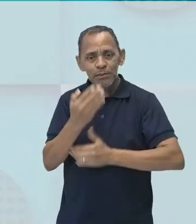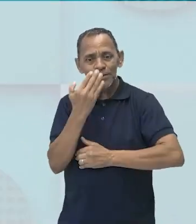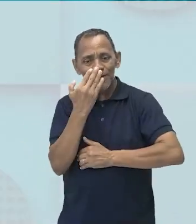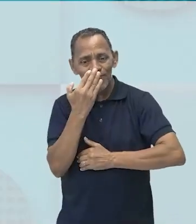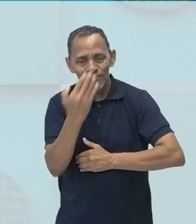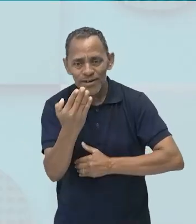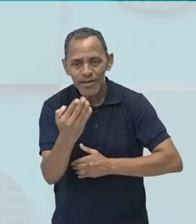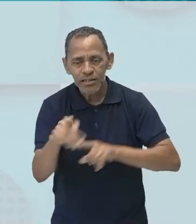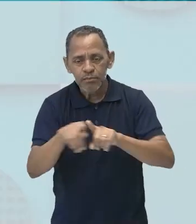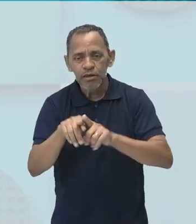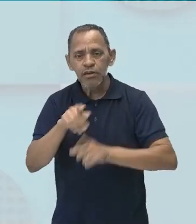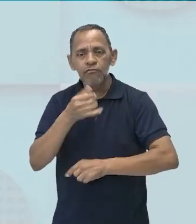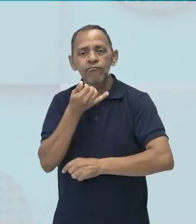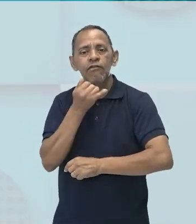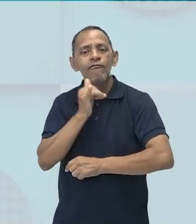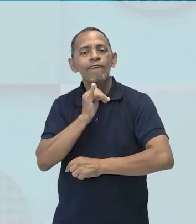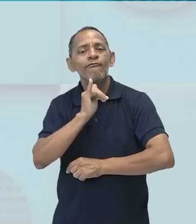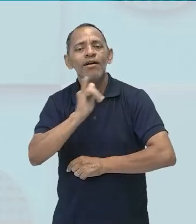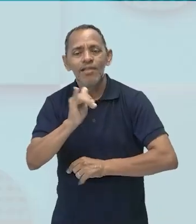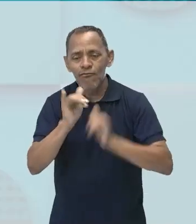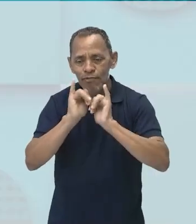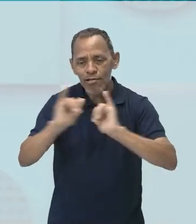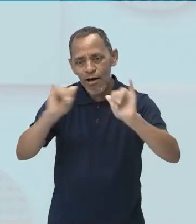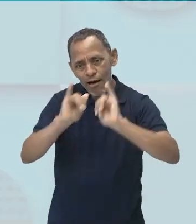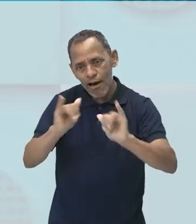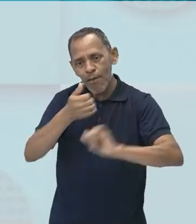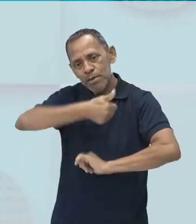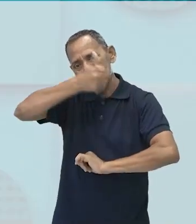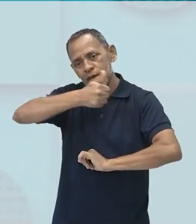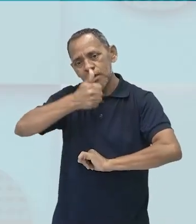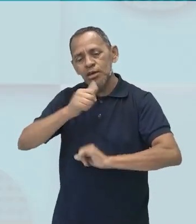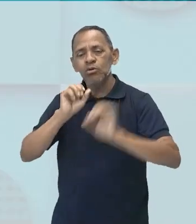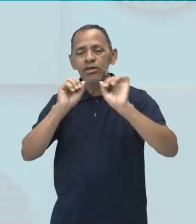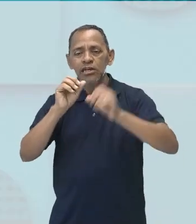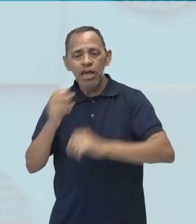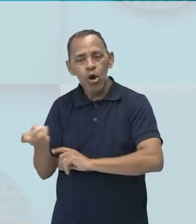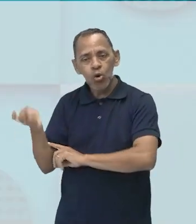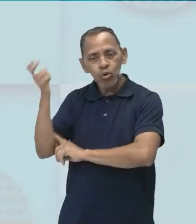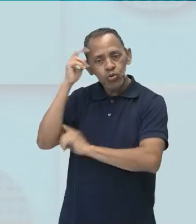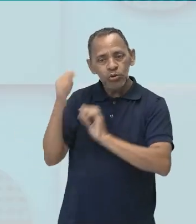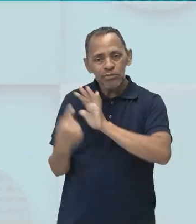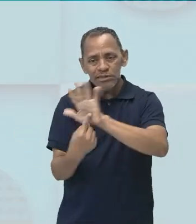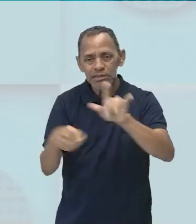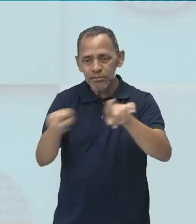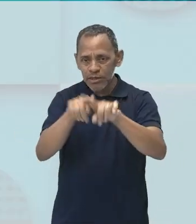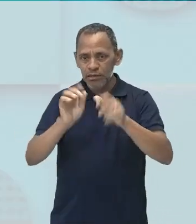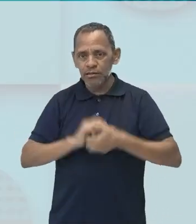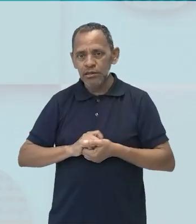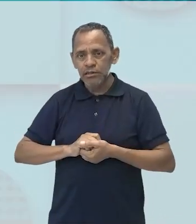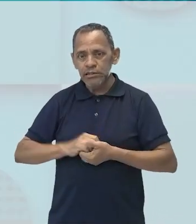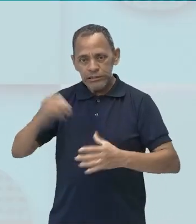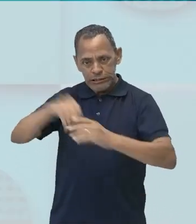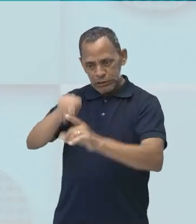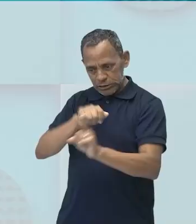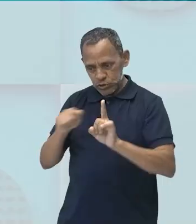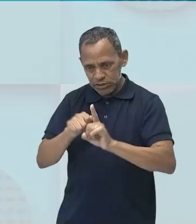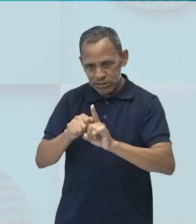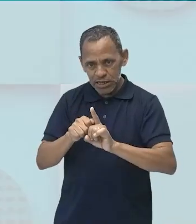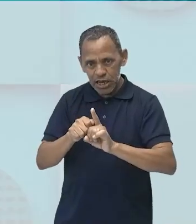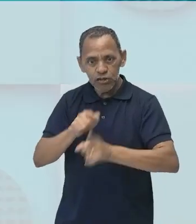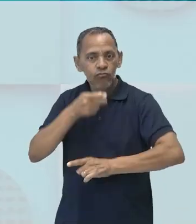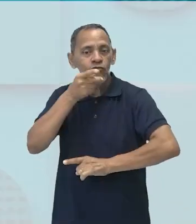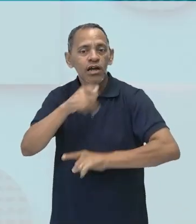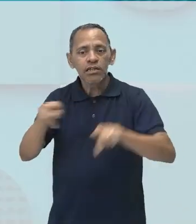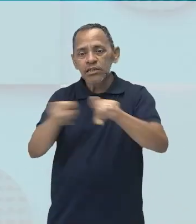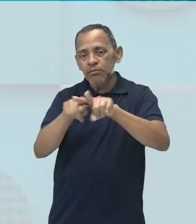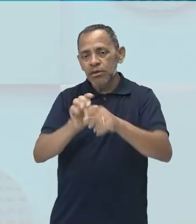vai falar primeiro do que a cultura apresenta, do que a sociedade está